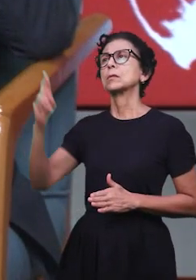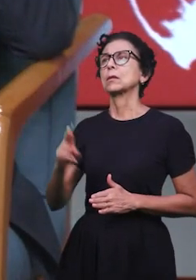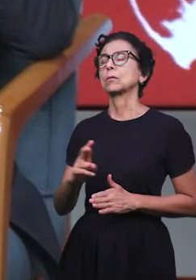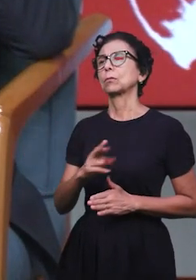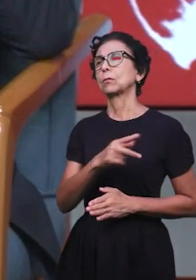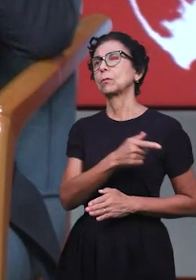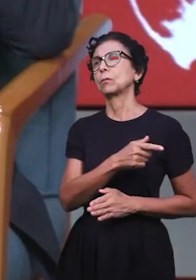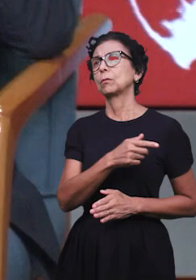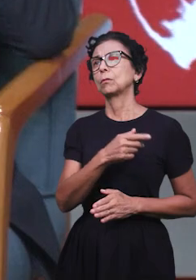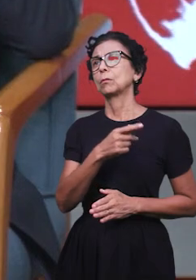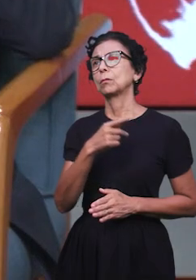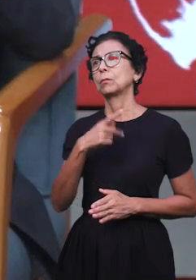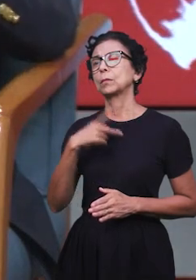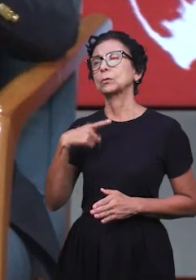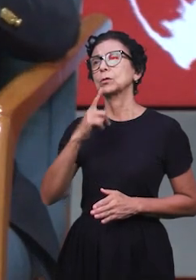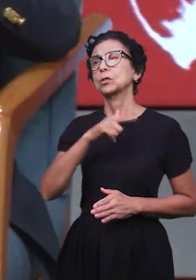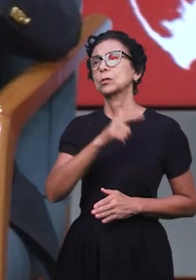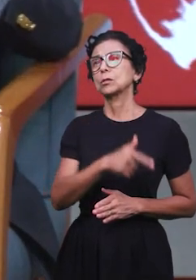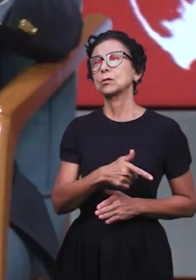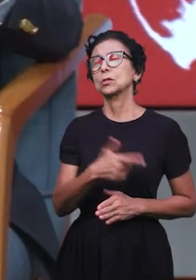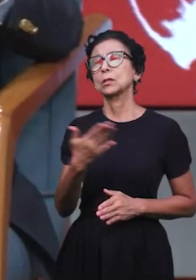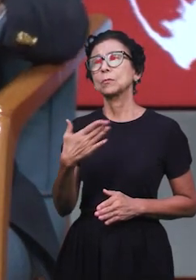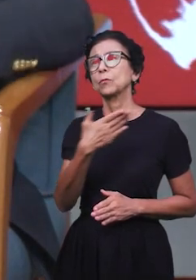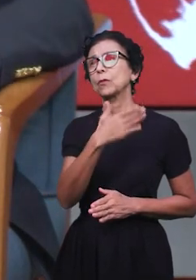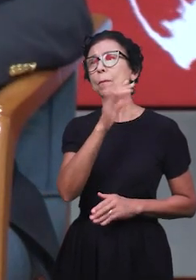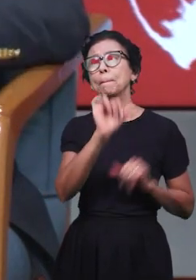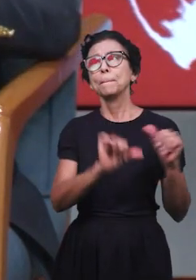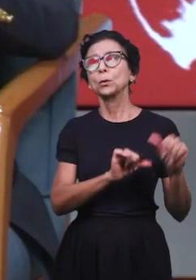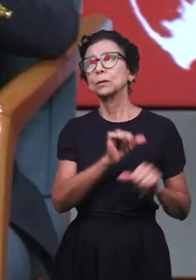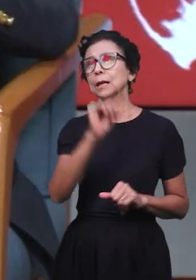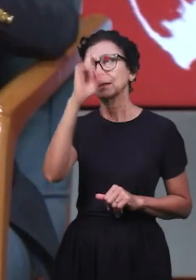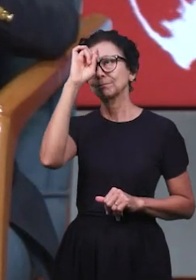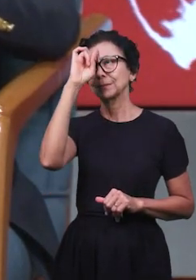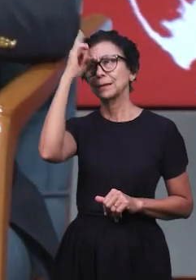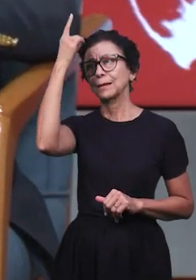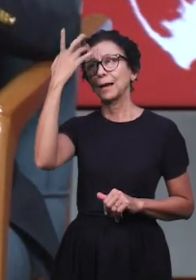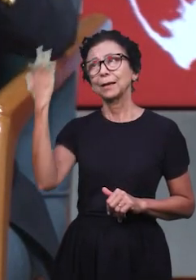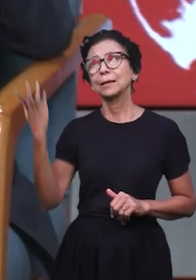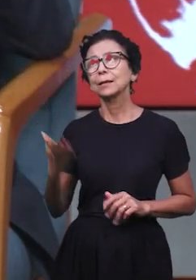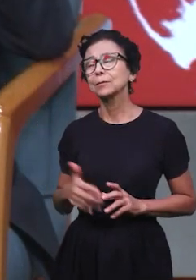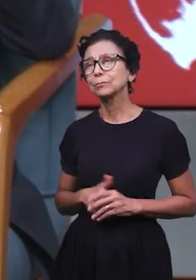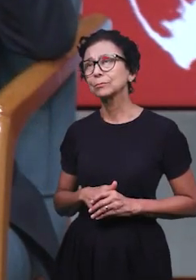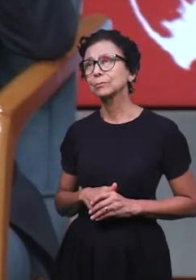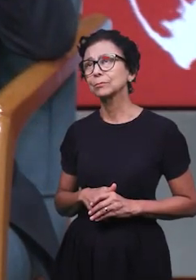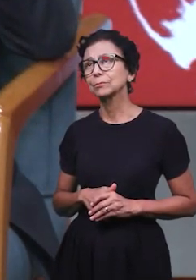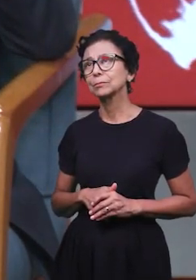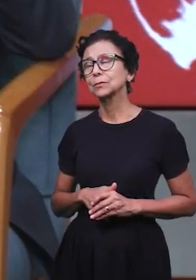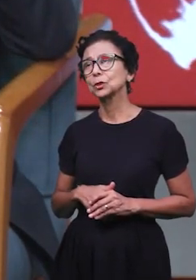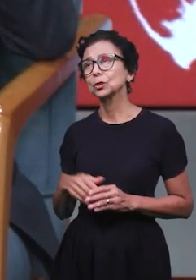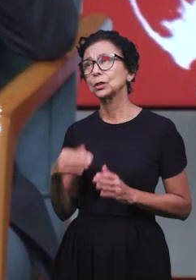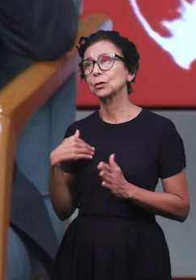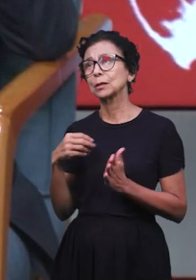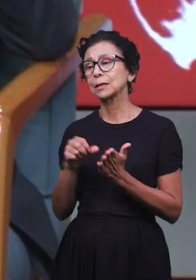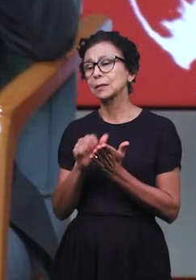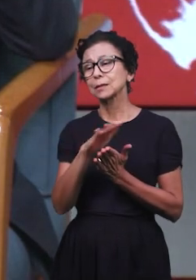imóvel. Abri a palavra. Quando eu abri a palavra, o texto que o Senhor me deu foi esse assim: